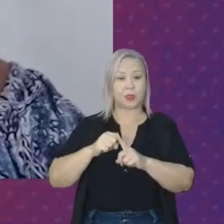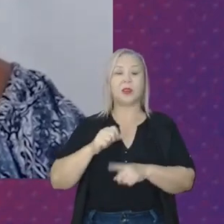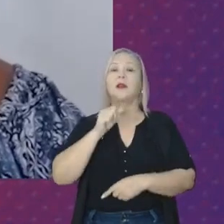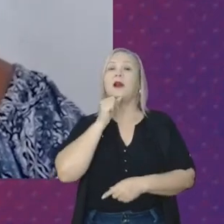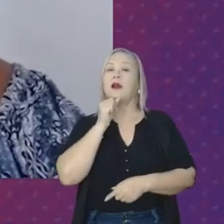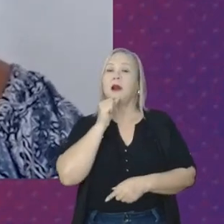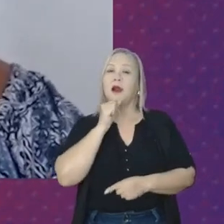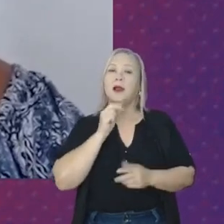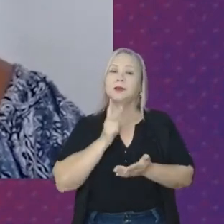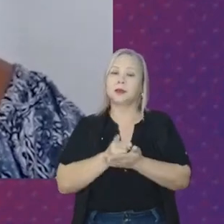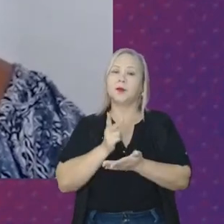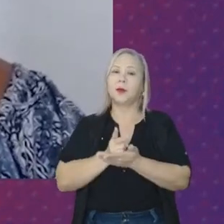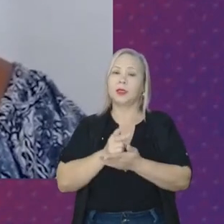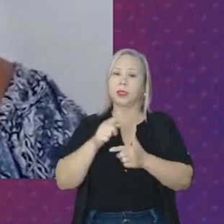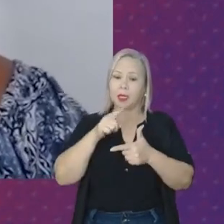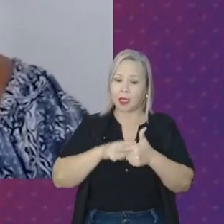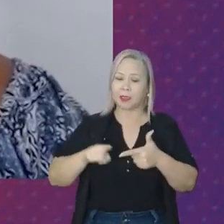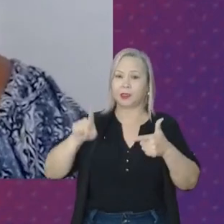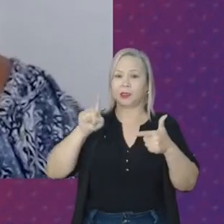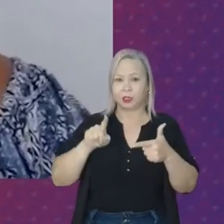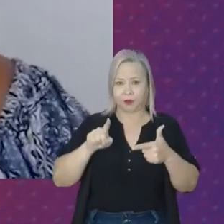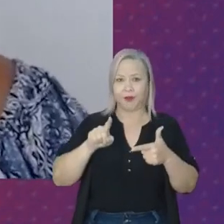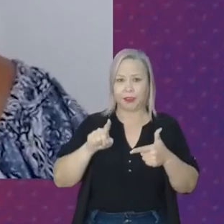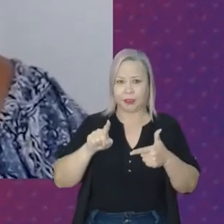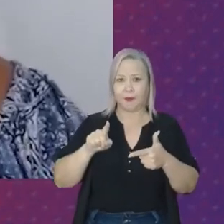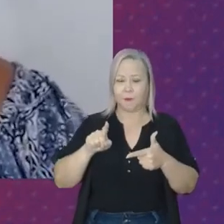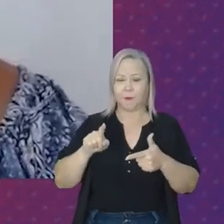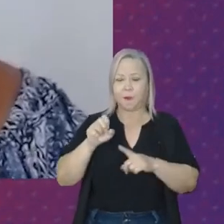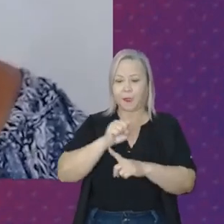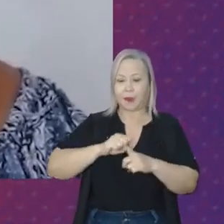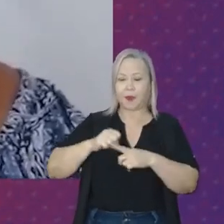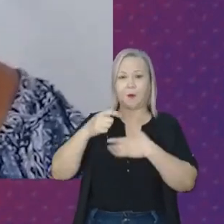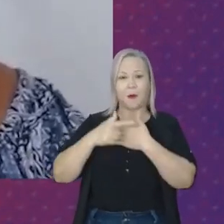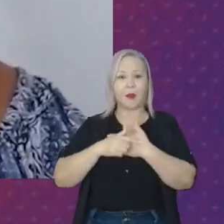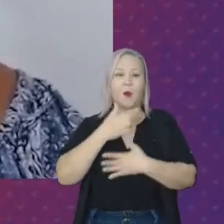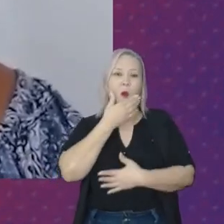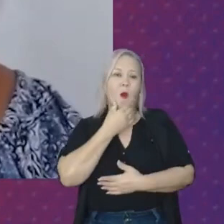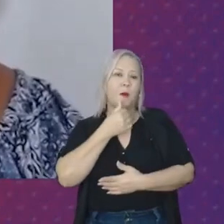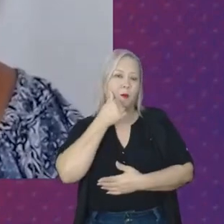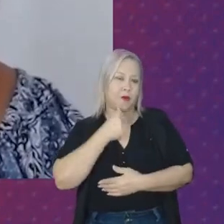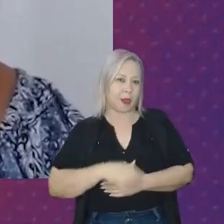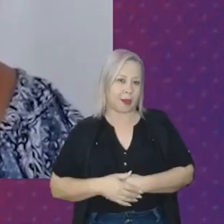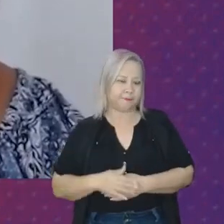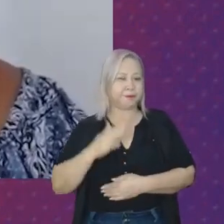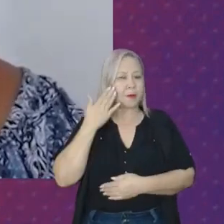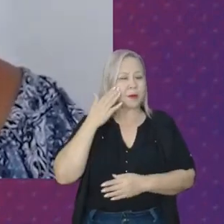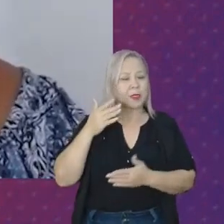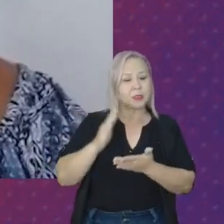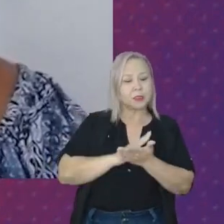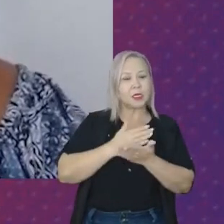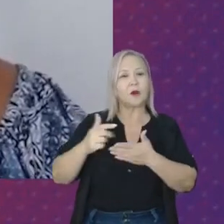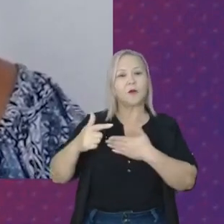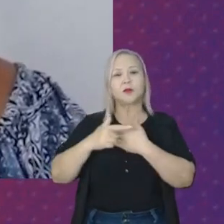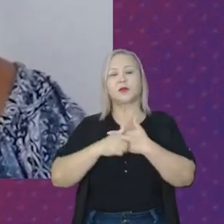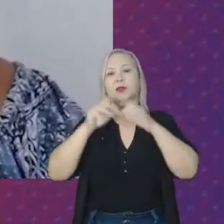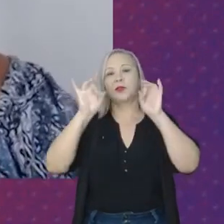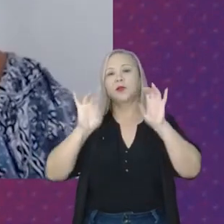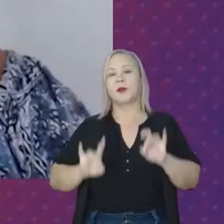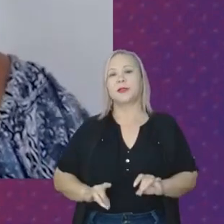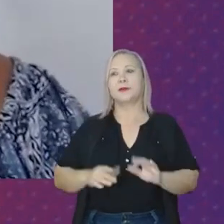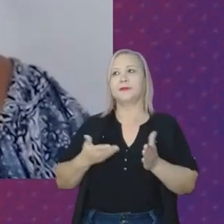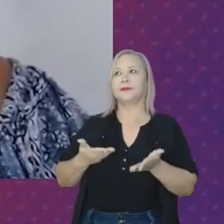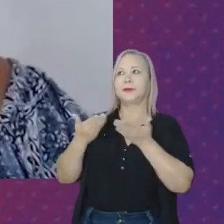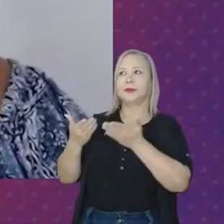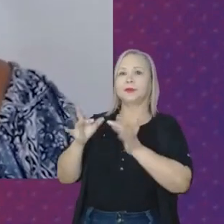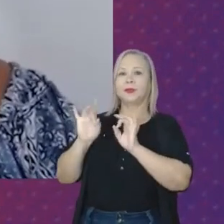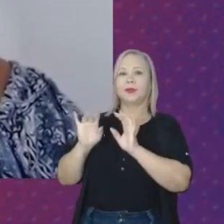ainda mantém a divisão social dos papéis de homem e mulher, e entende que algumas funções são específicas das mulheres,